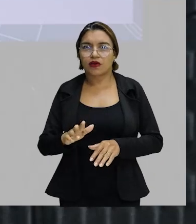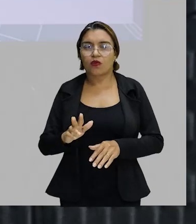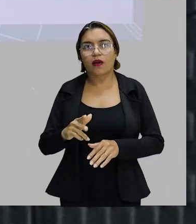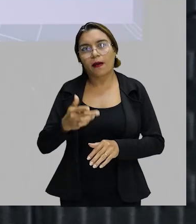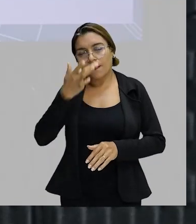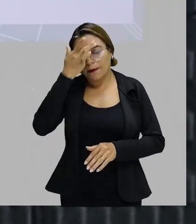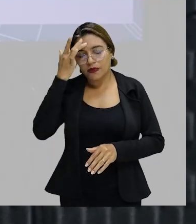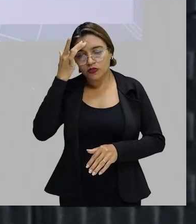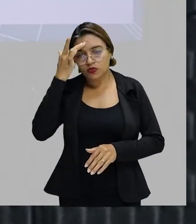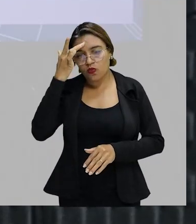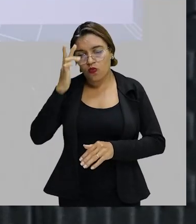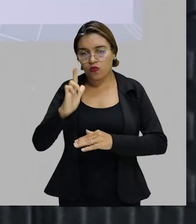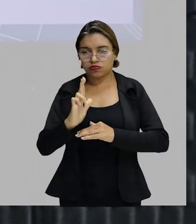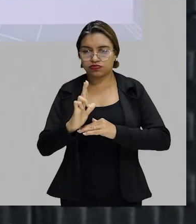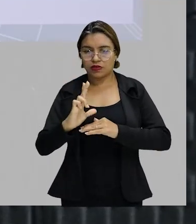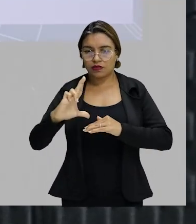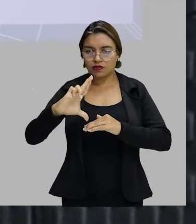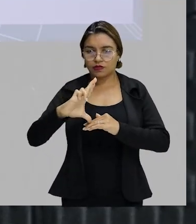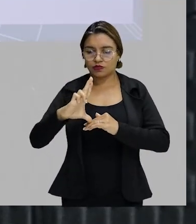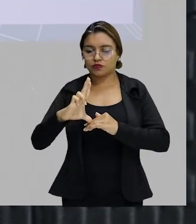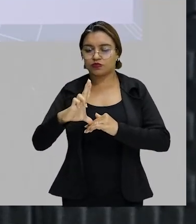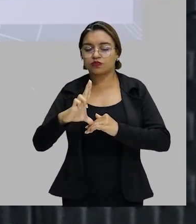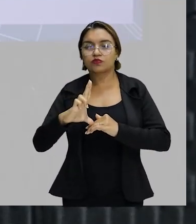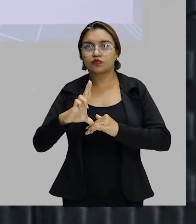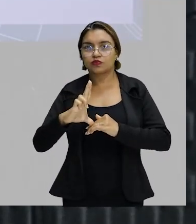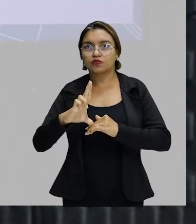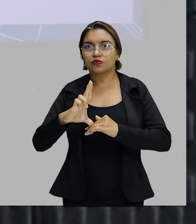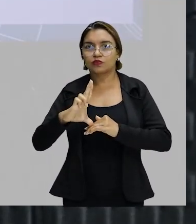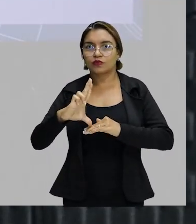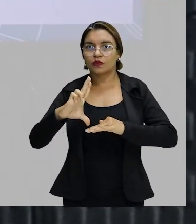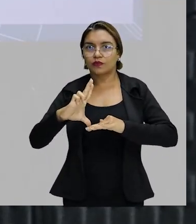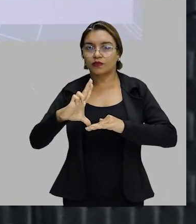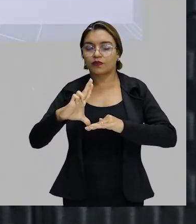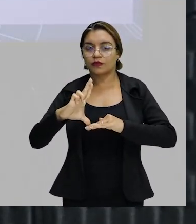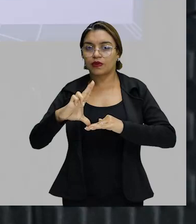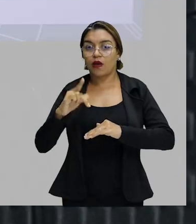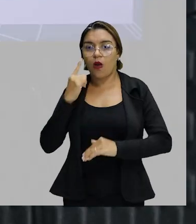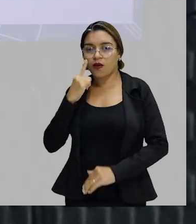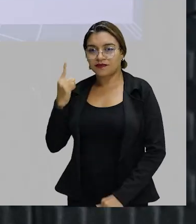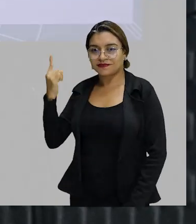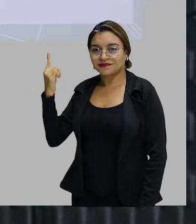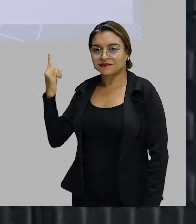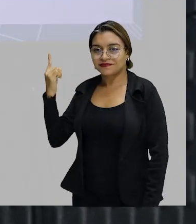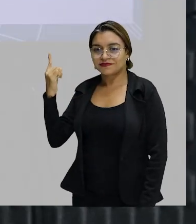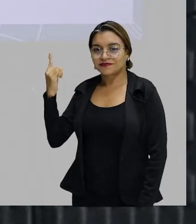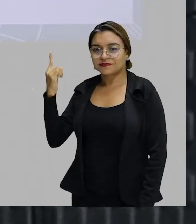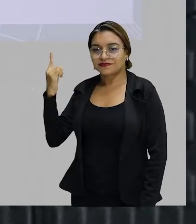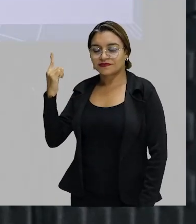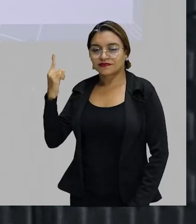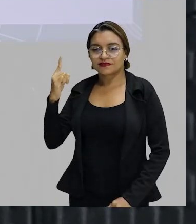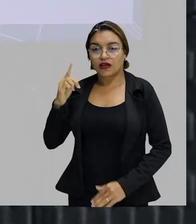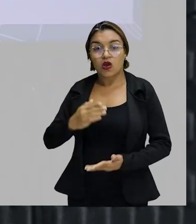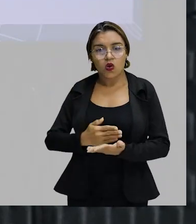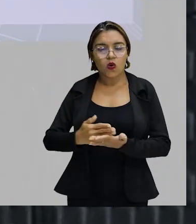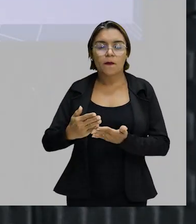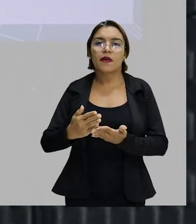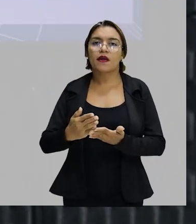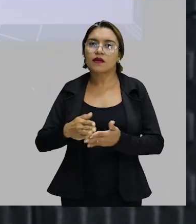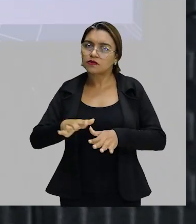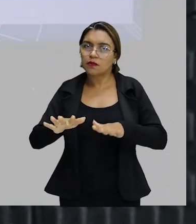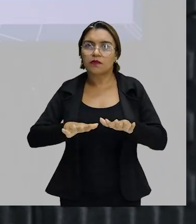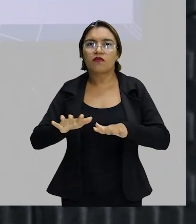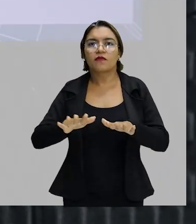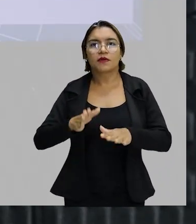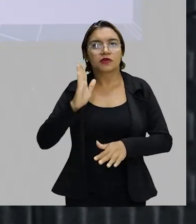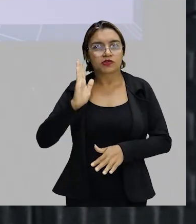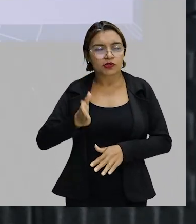fica ali apoiando os seus braços fica bem na pontinha da plataforma e ele daqui vai executar qualquer movimento daqueles